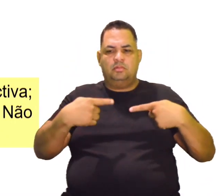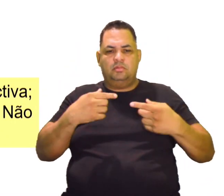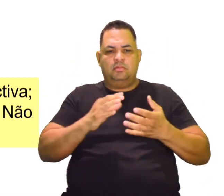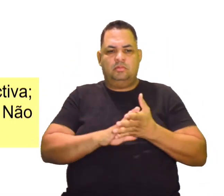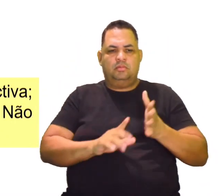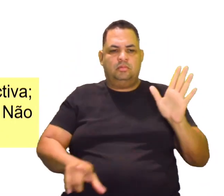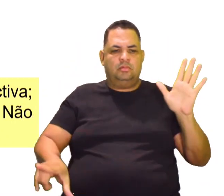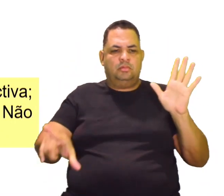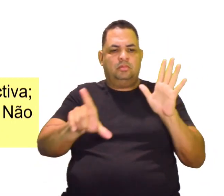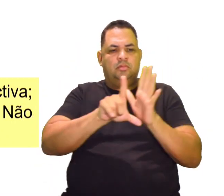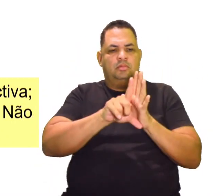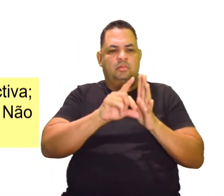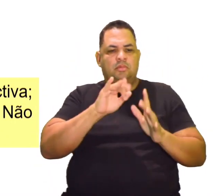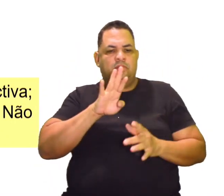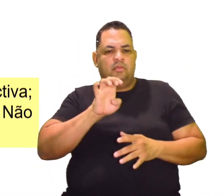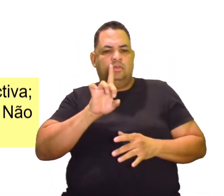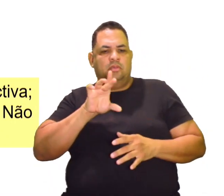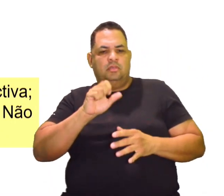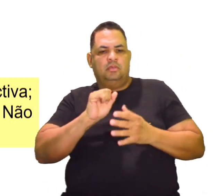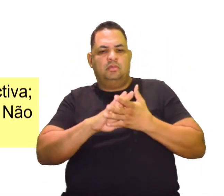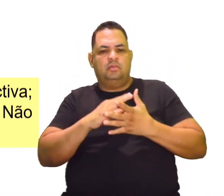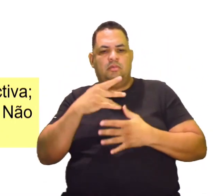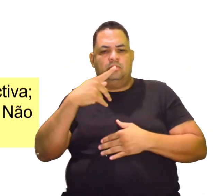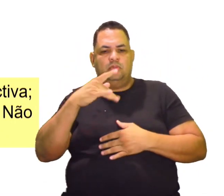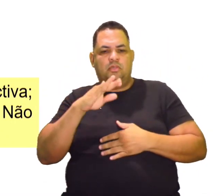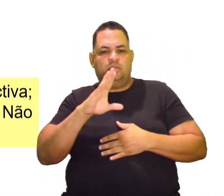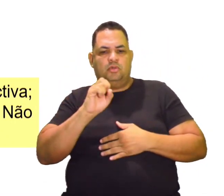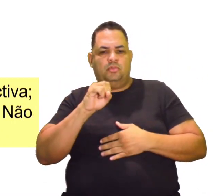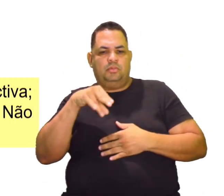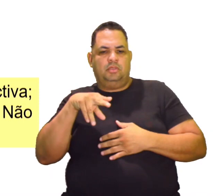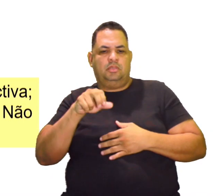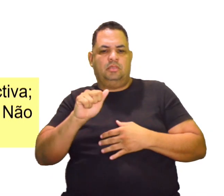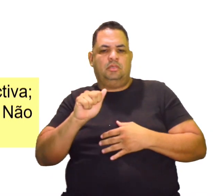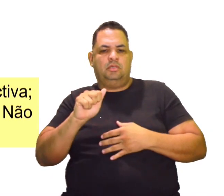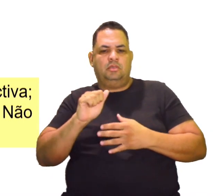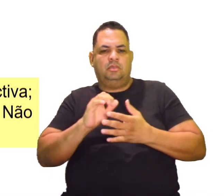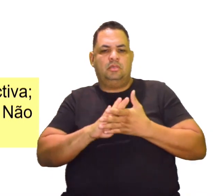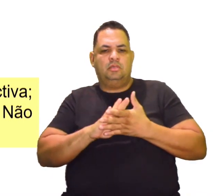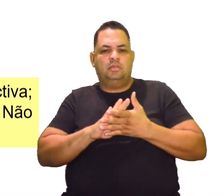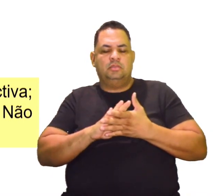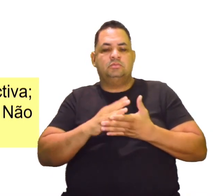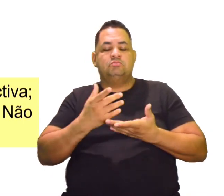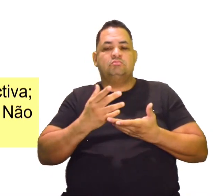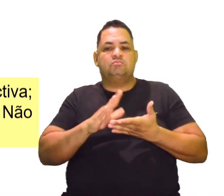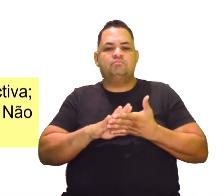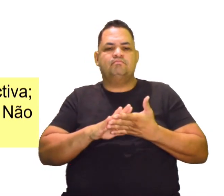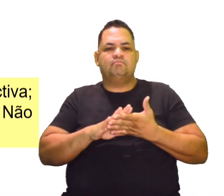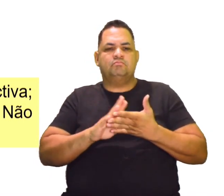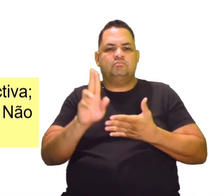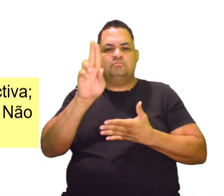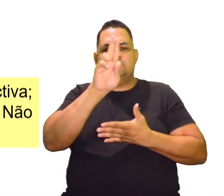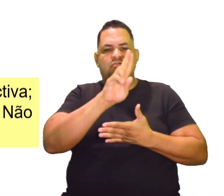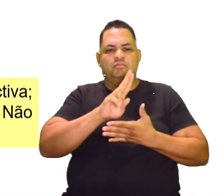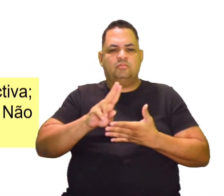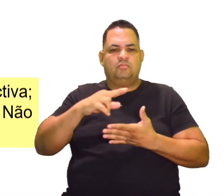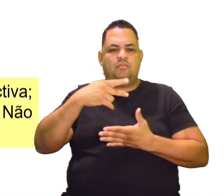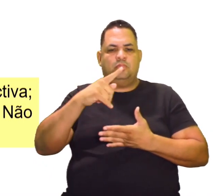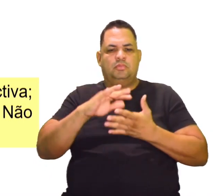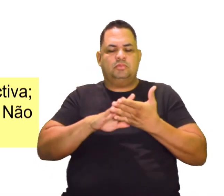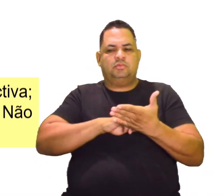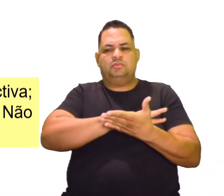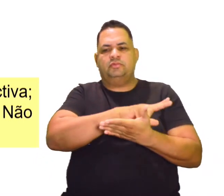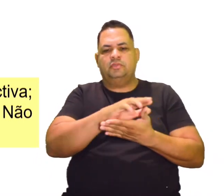da frontalidade, policromia, né? Policromia seria essa utilização de várias cores,